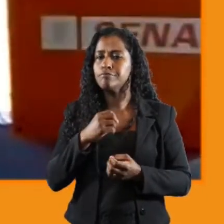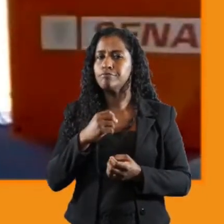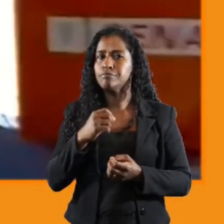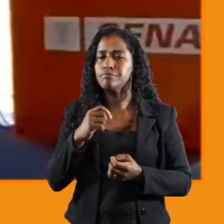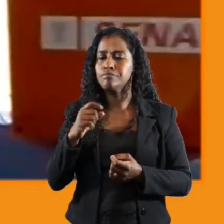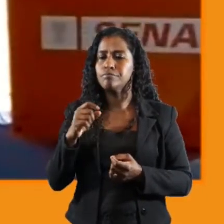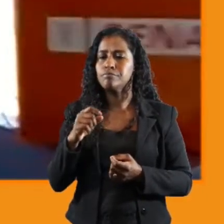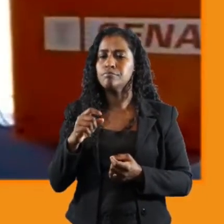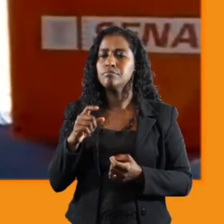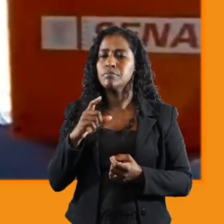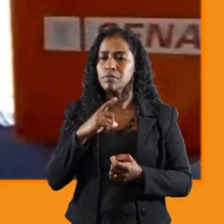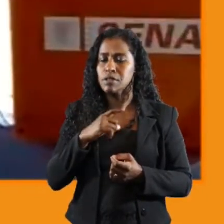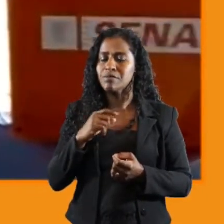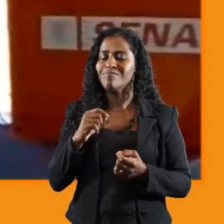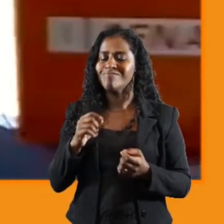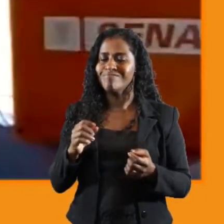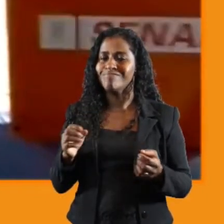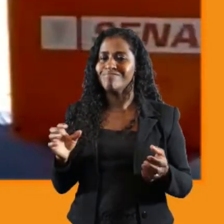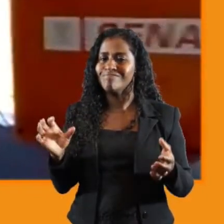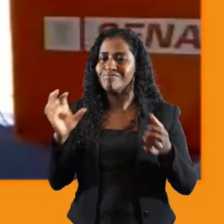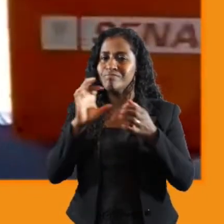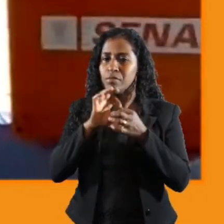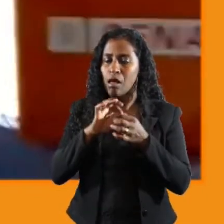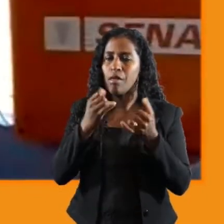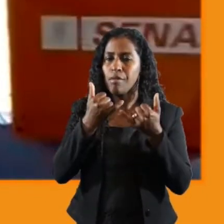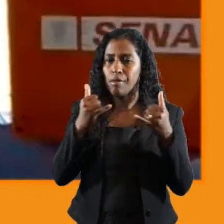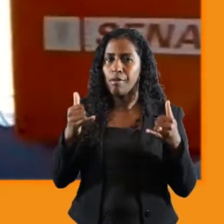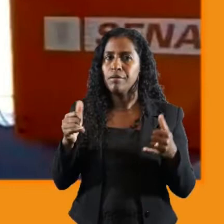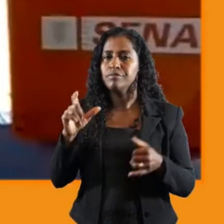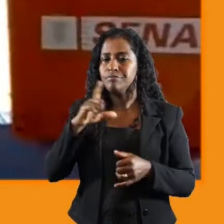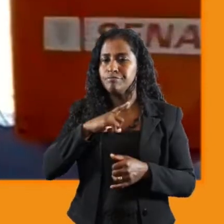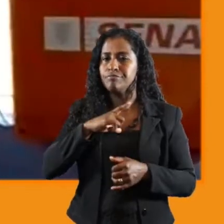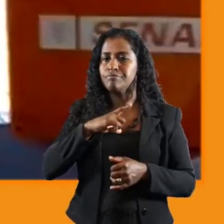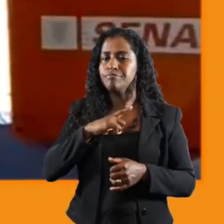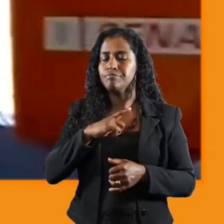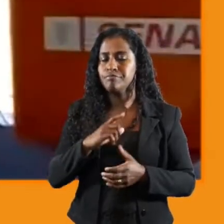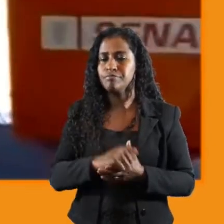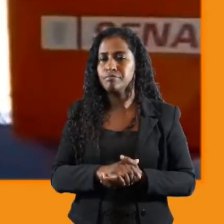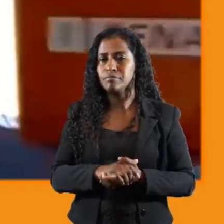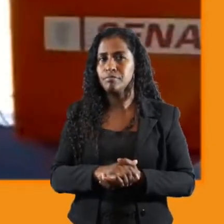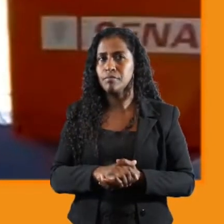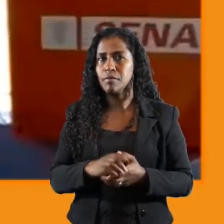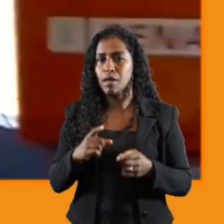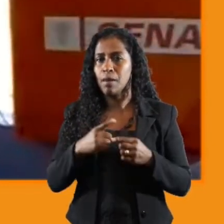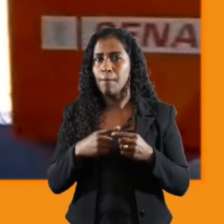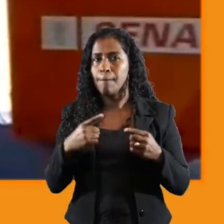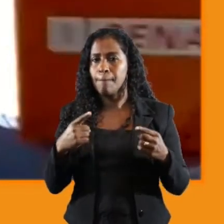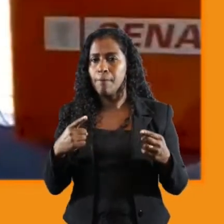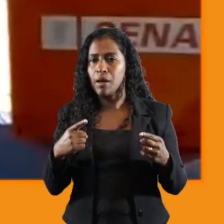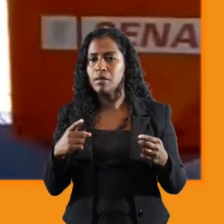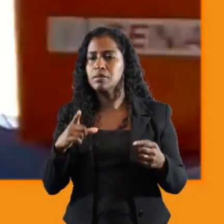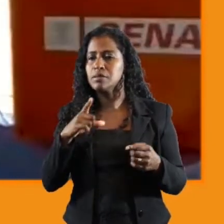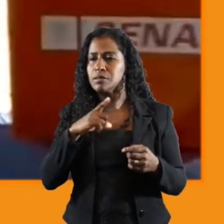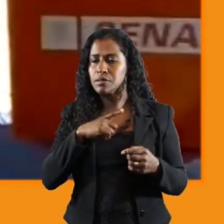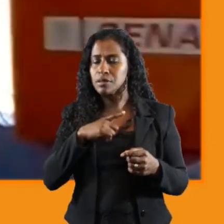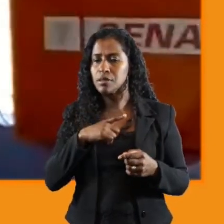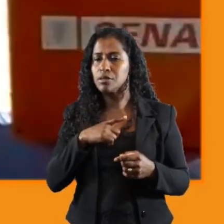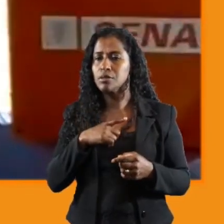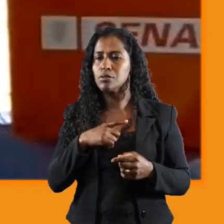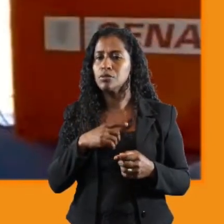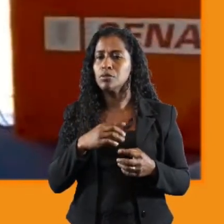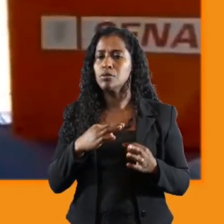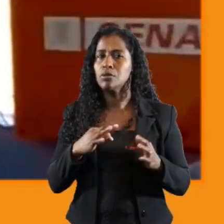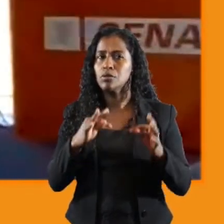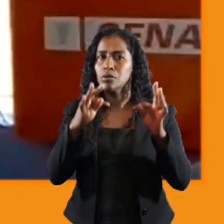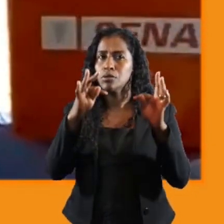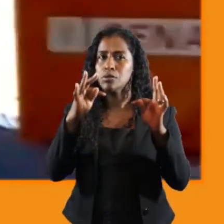conectado à rede, né, nos sistemas on-grid ou sistemas conectados à rede elétrica, mas há um desenvolvimento tecnológico a ponto de se tornar isso